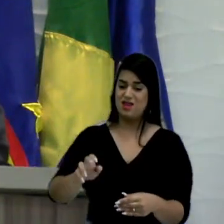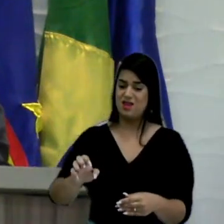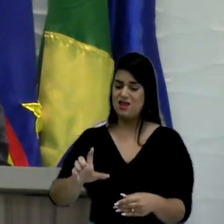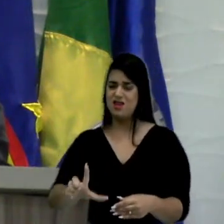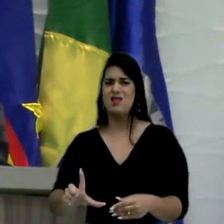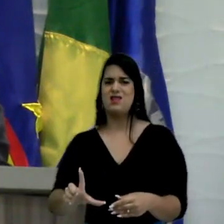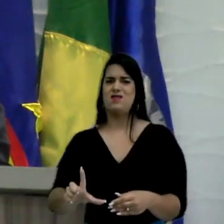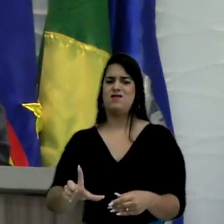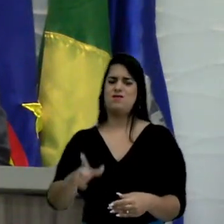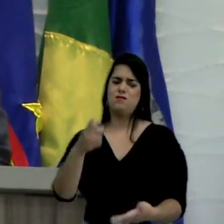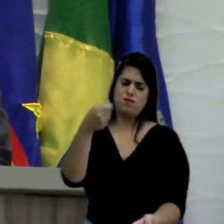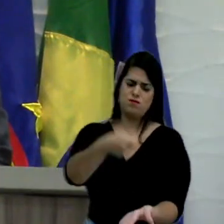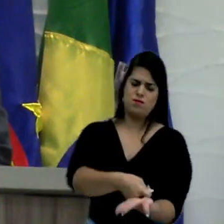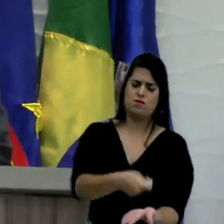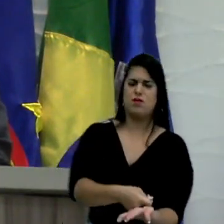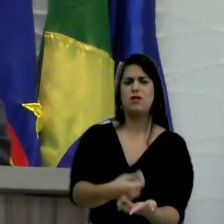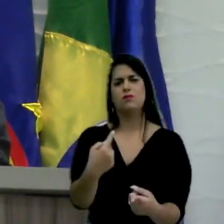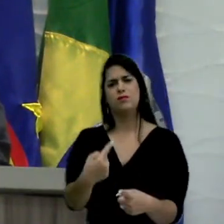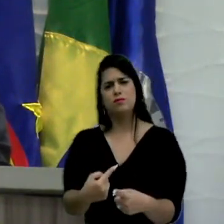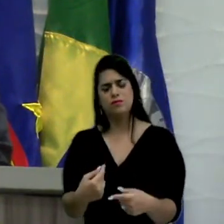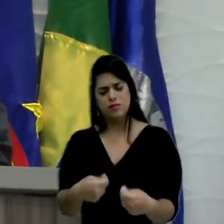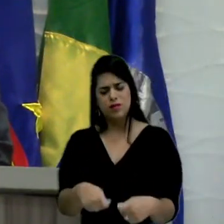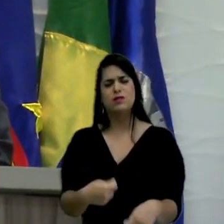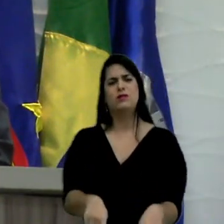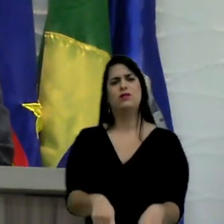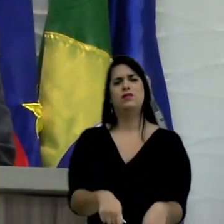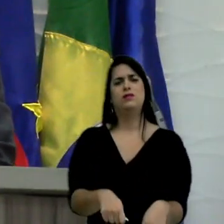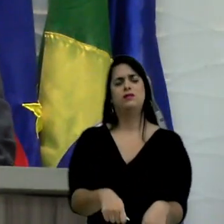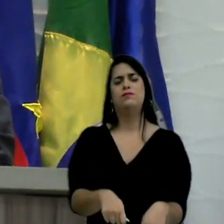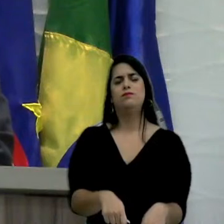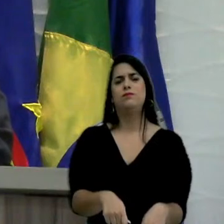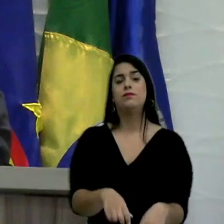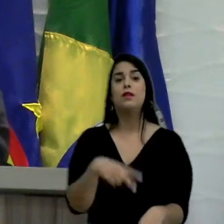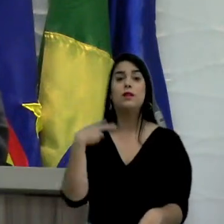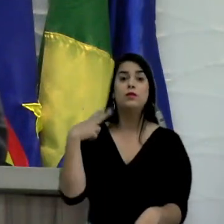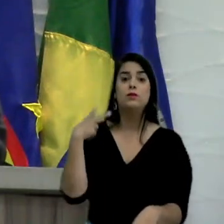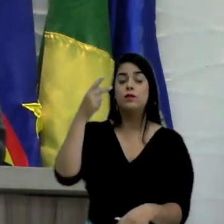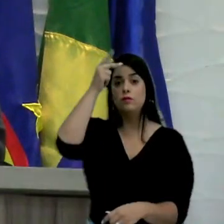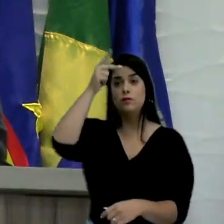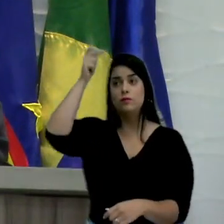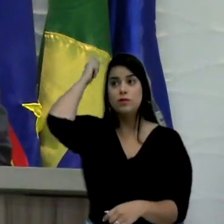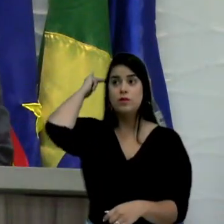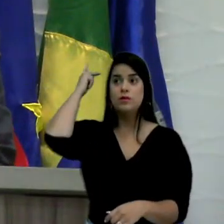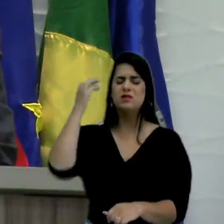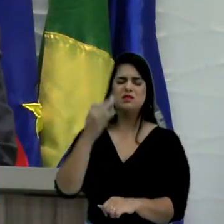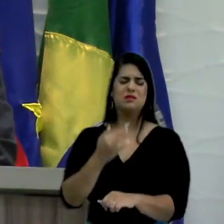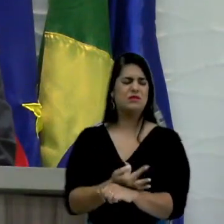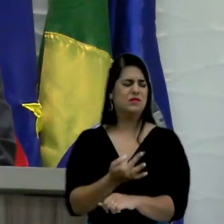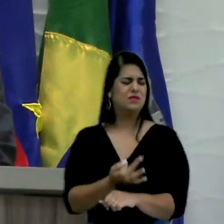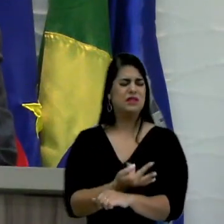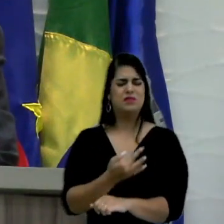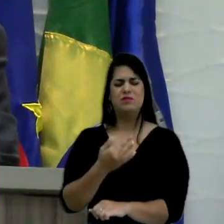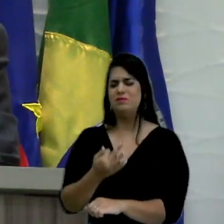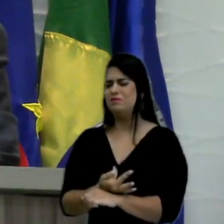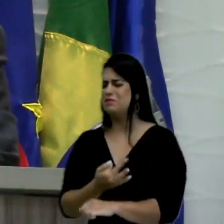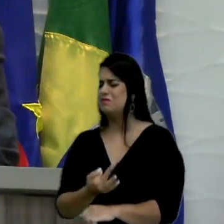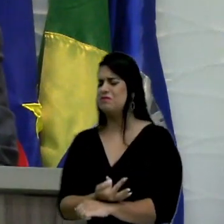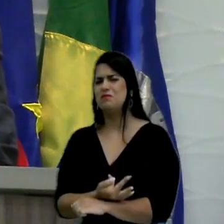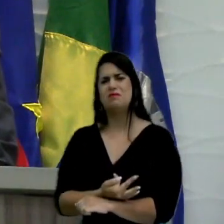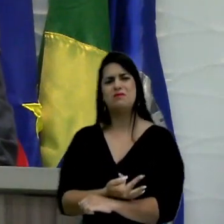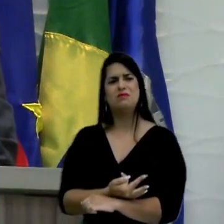cabeça e não cobrar da situação que está com pesa. O vereador Pachequinho não se ausenta tanto da Vila do Espírito